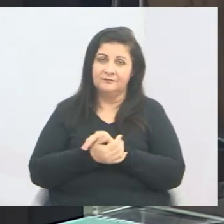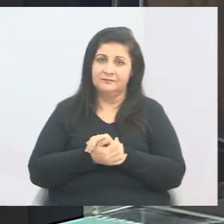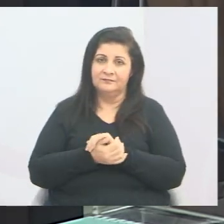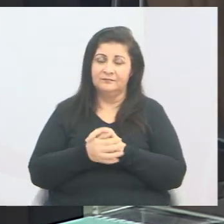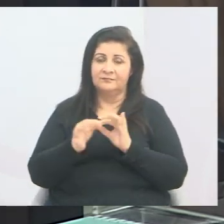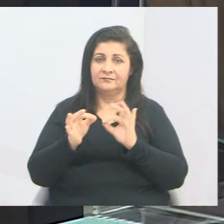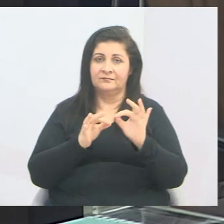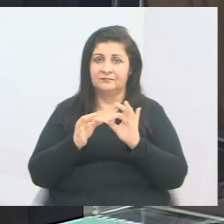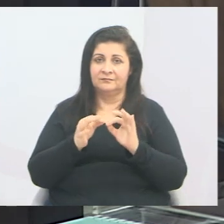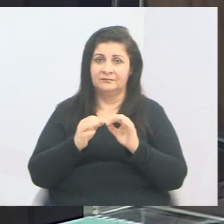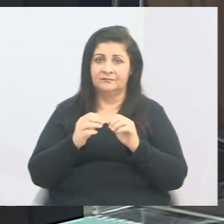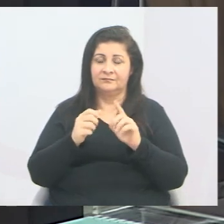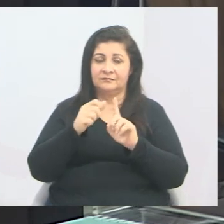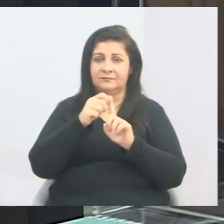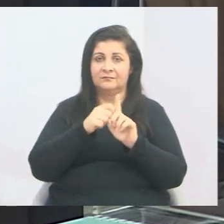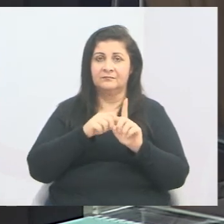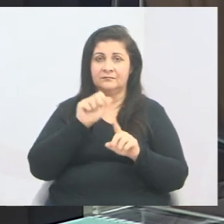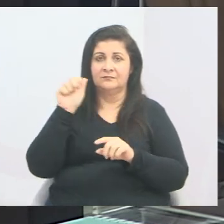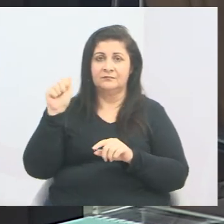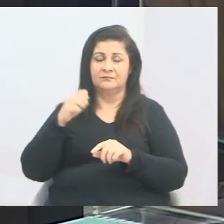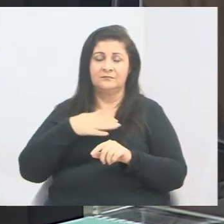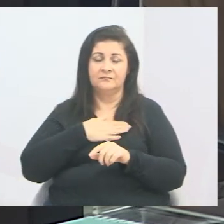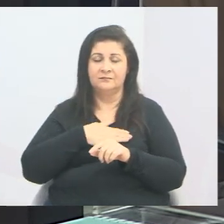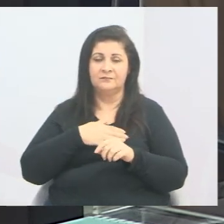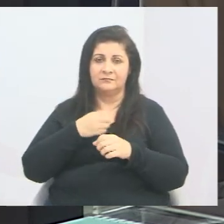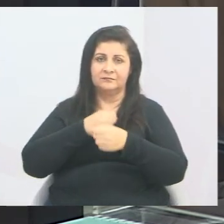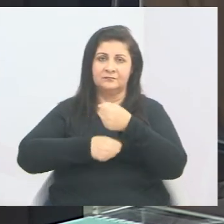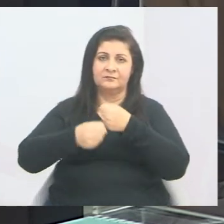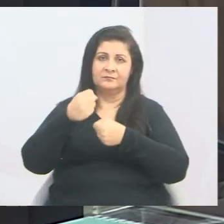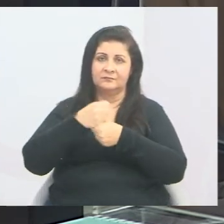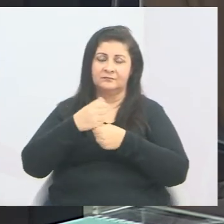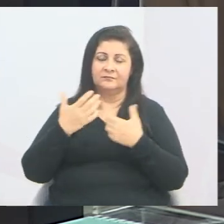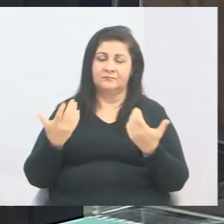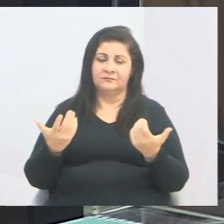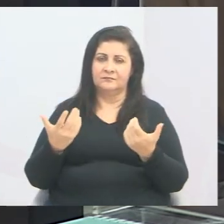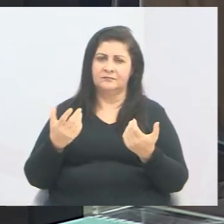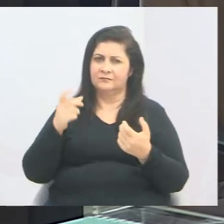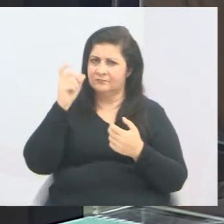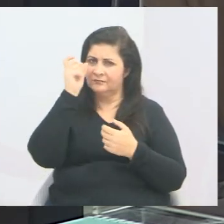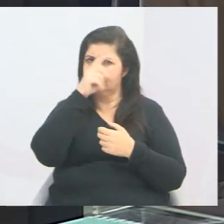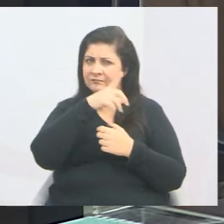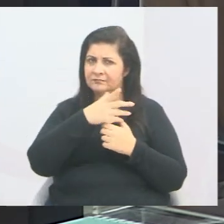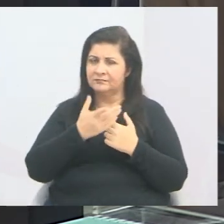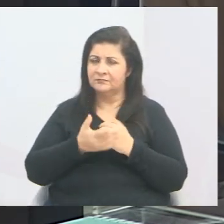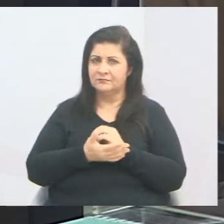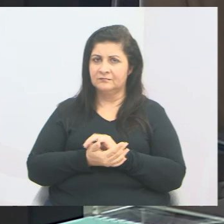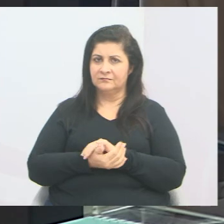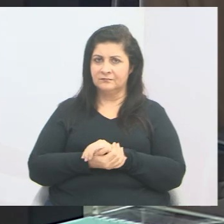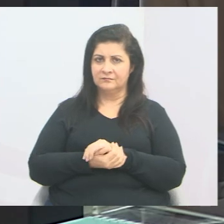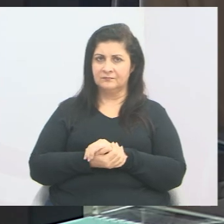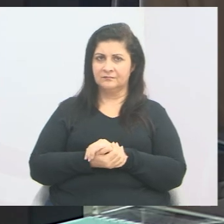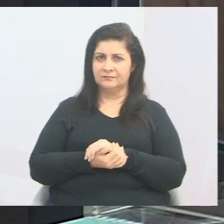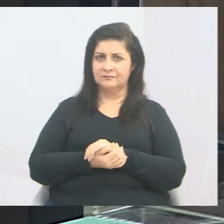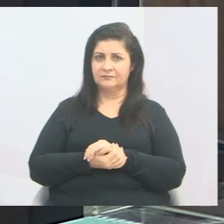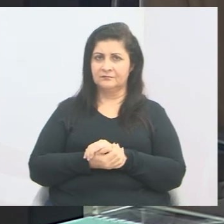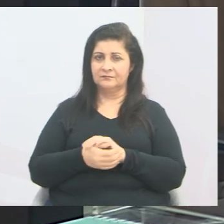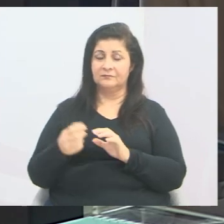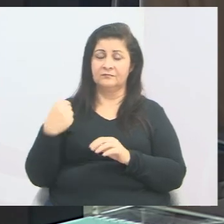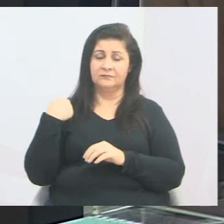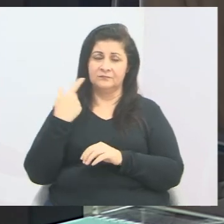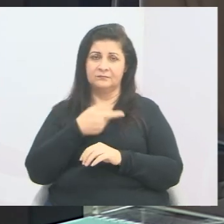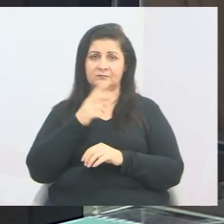do ano passado. Já fica difícil, historicamente, o que a gente